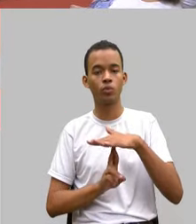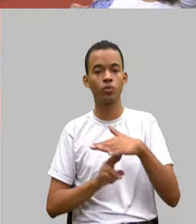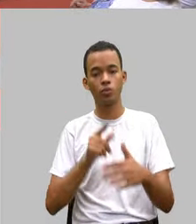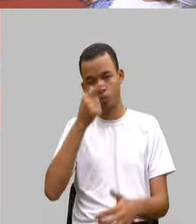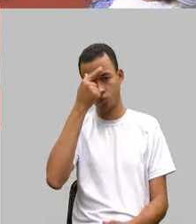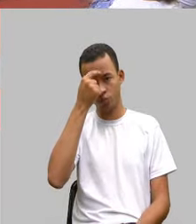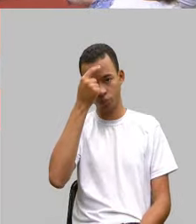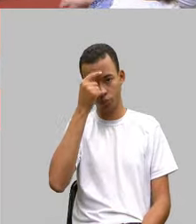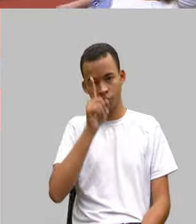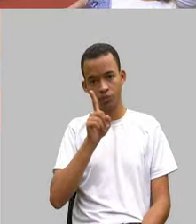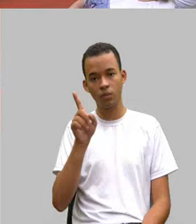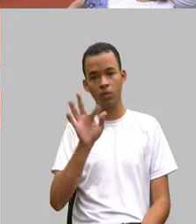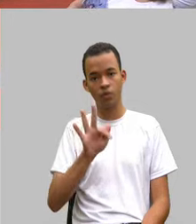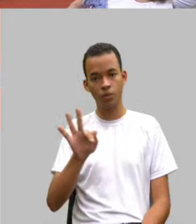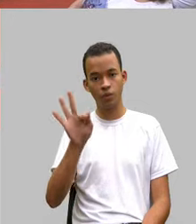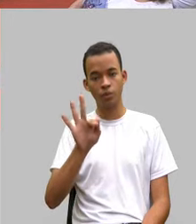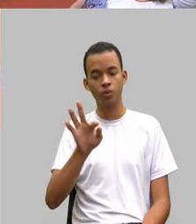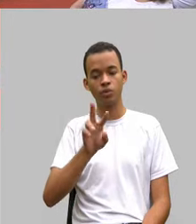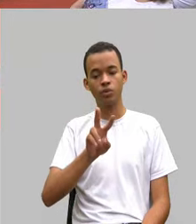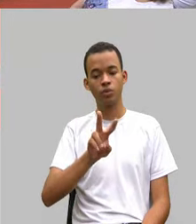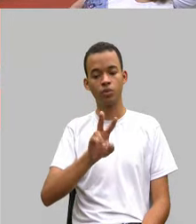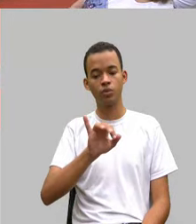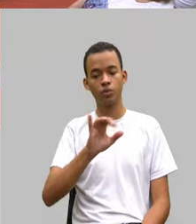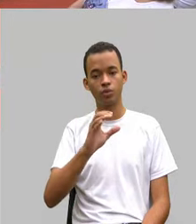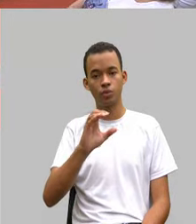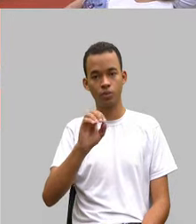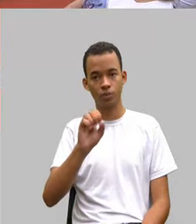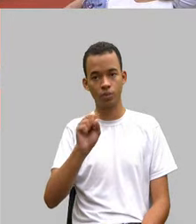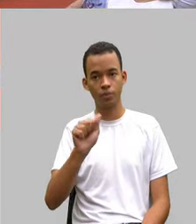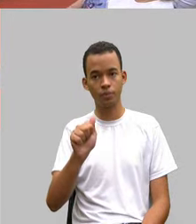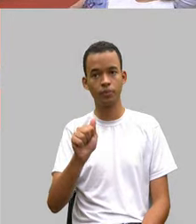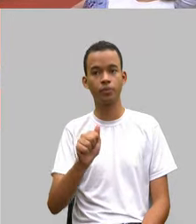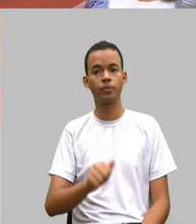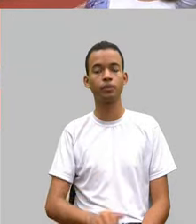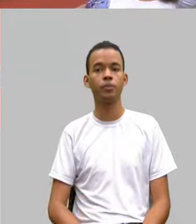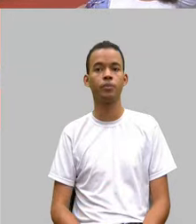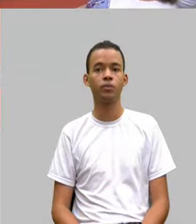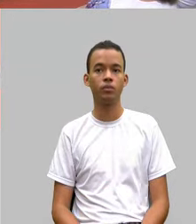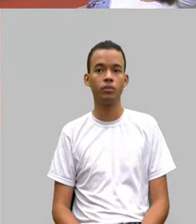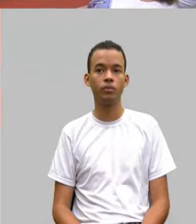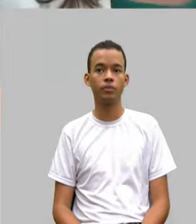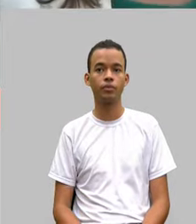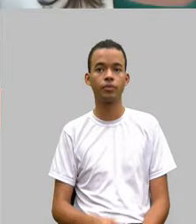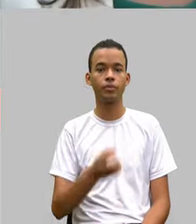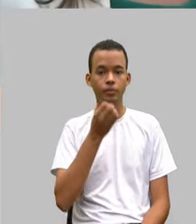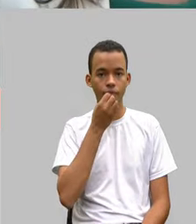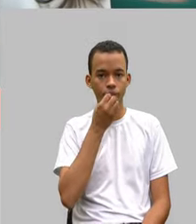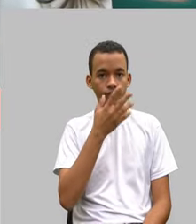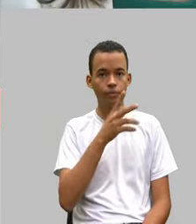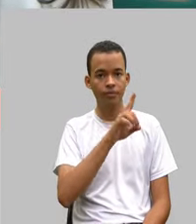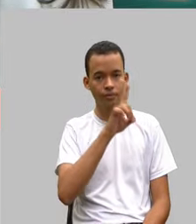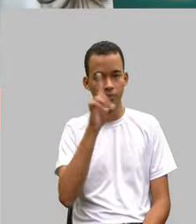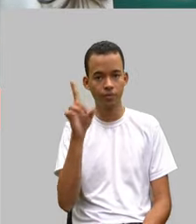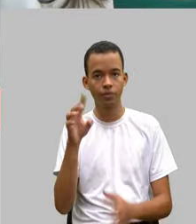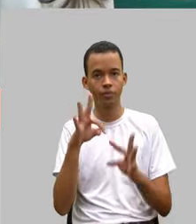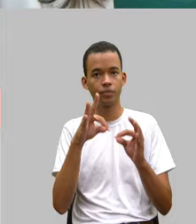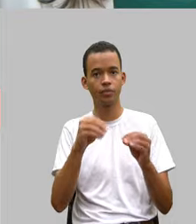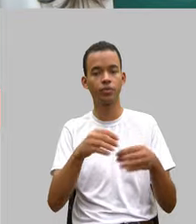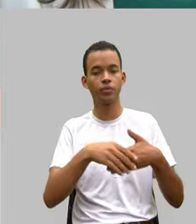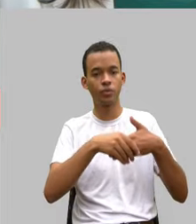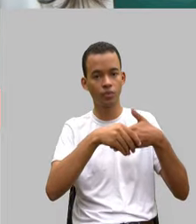deputada eu gostaria de iniciar com deputada Beatriz Cira Presidenta da comissão de educação C tecnologia